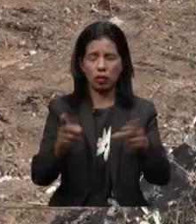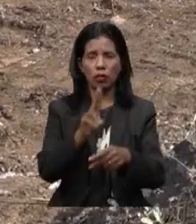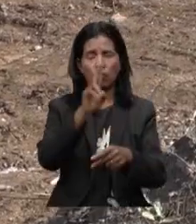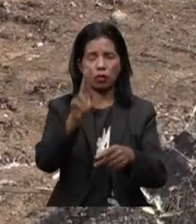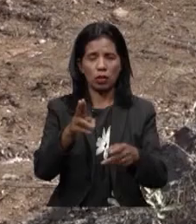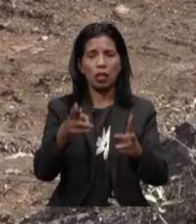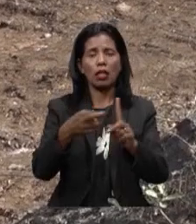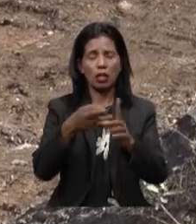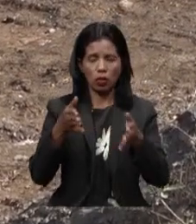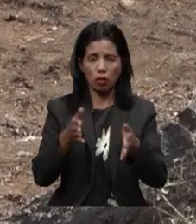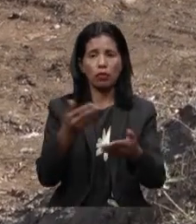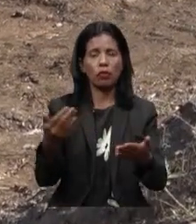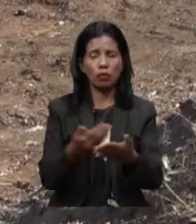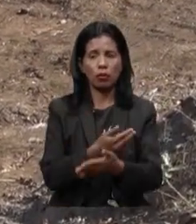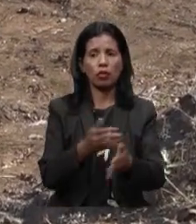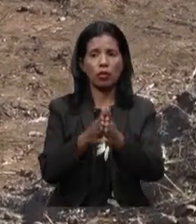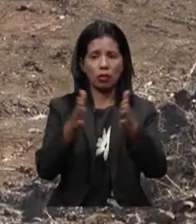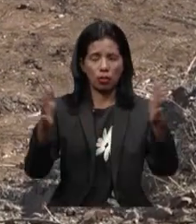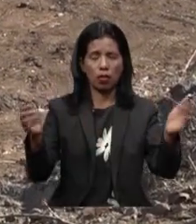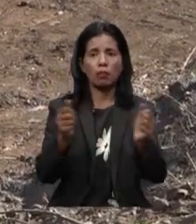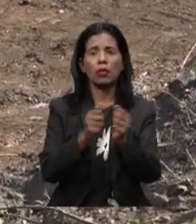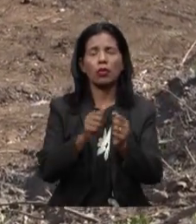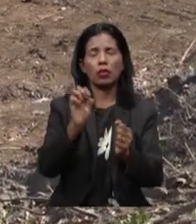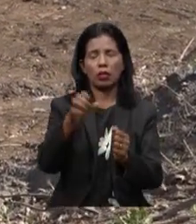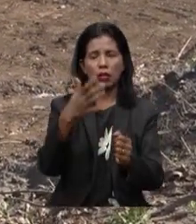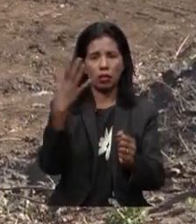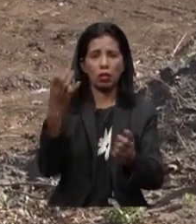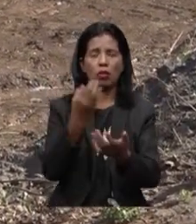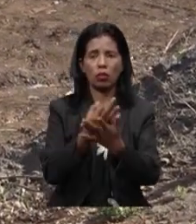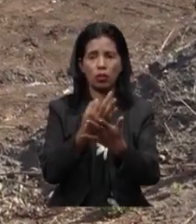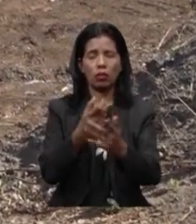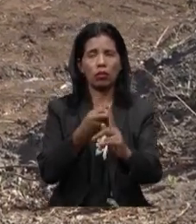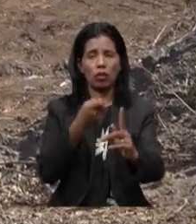fon metinaru ho luang hektare sanulu resan lima, orçamento inicial ba